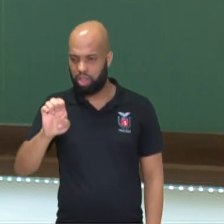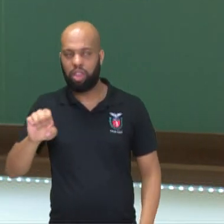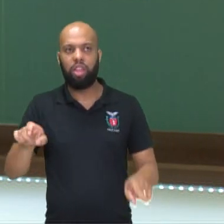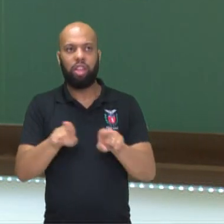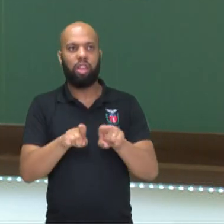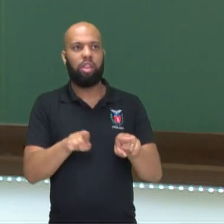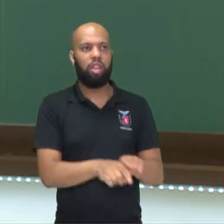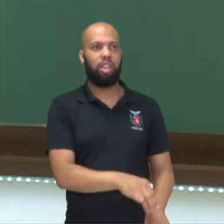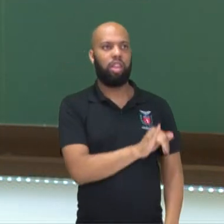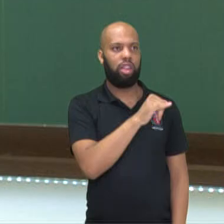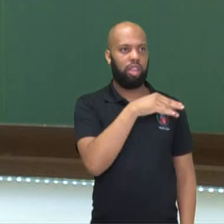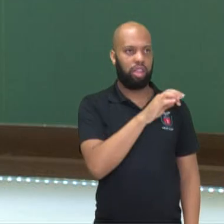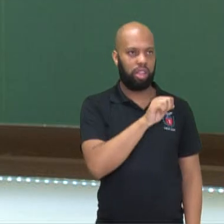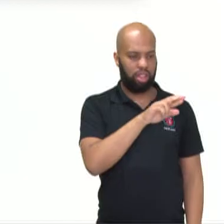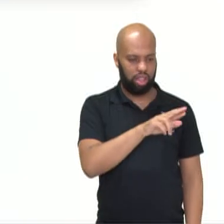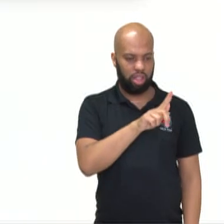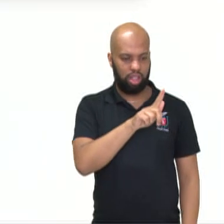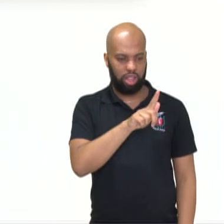interregião,